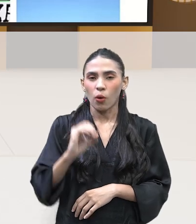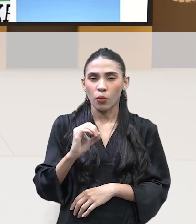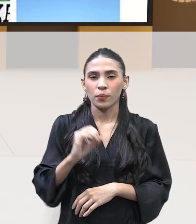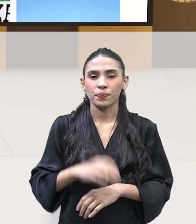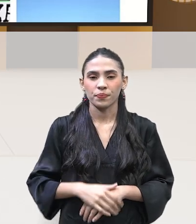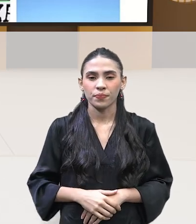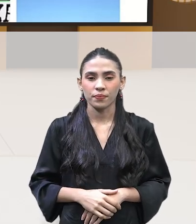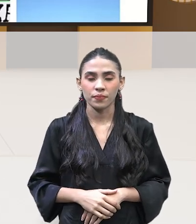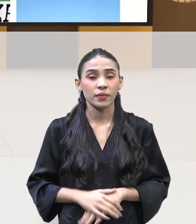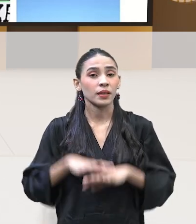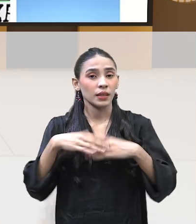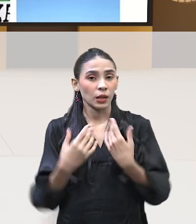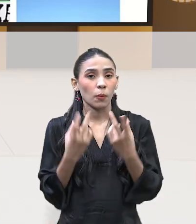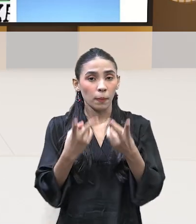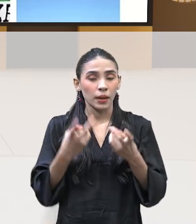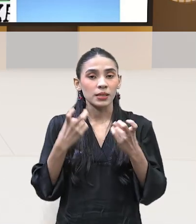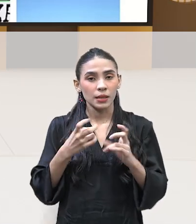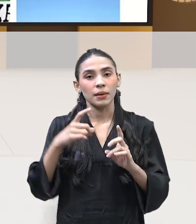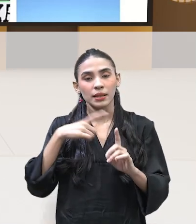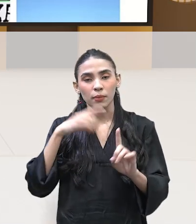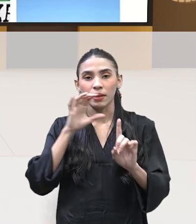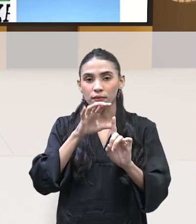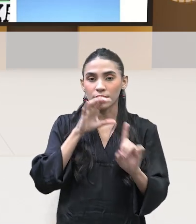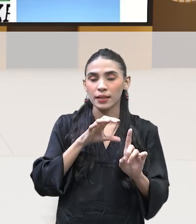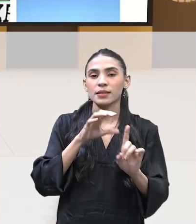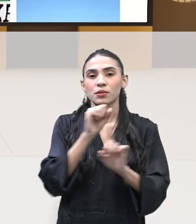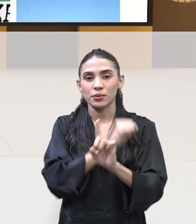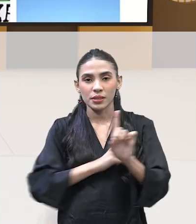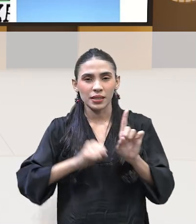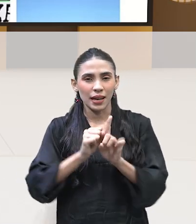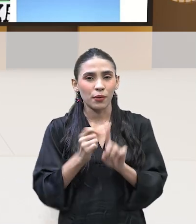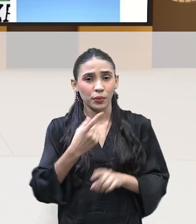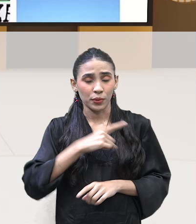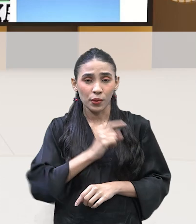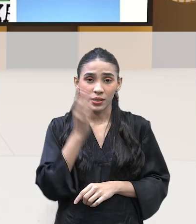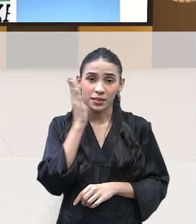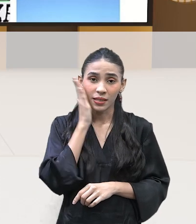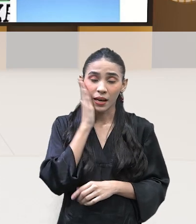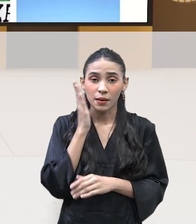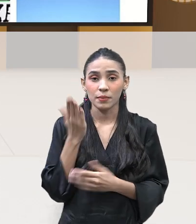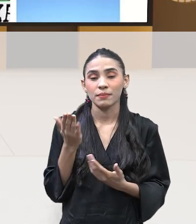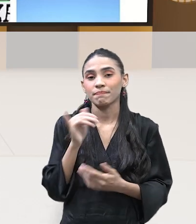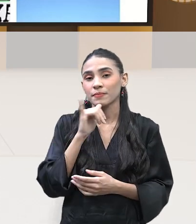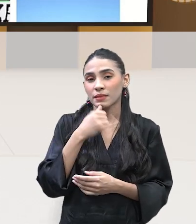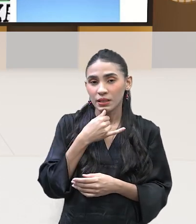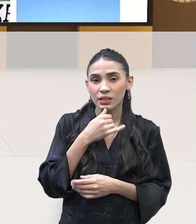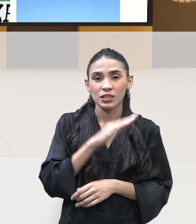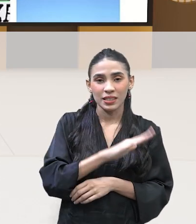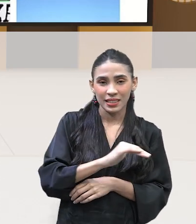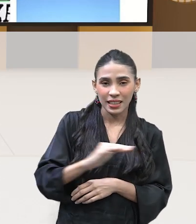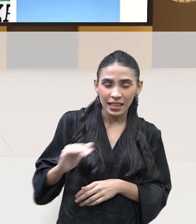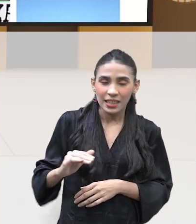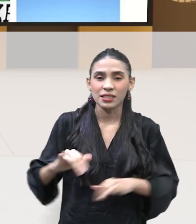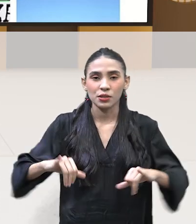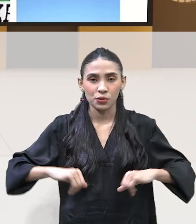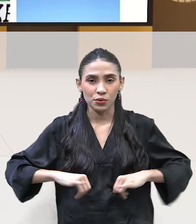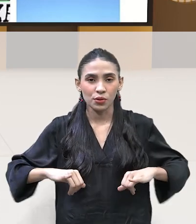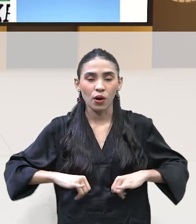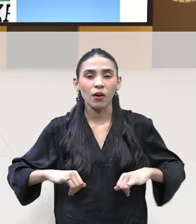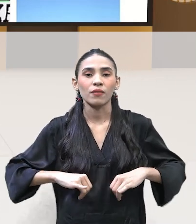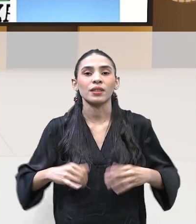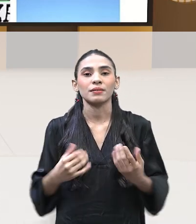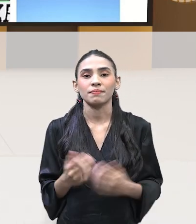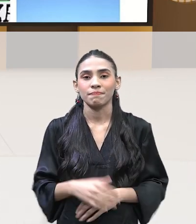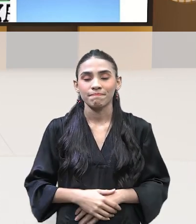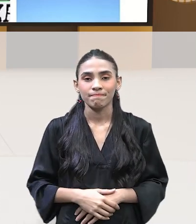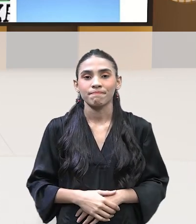novamente, né? Se envolvendo nas questões sociais. A gente sabe que, infelizmente, as nossas crianças estão sofrendo bastante em todos